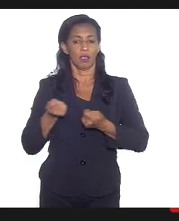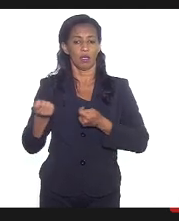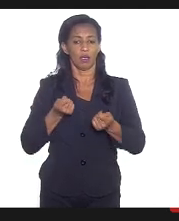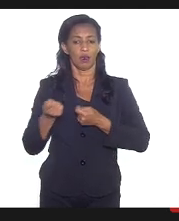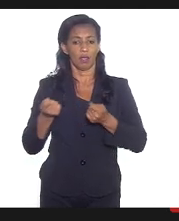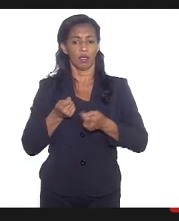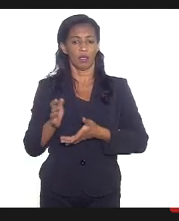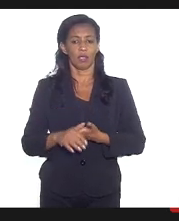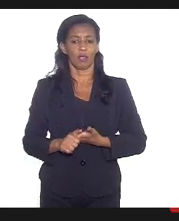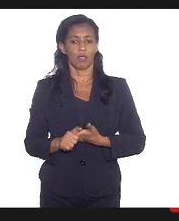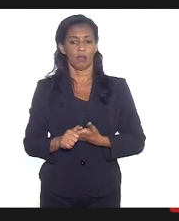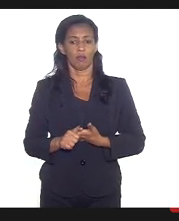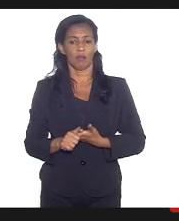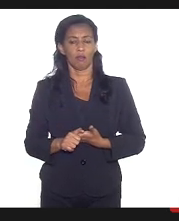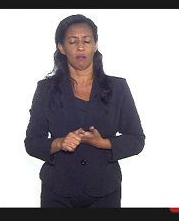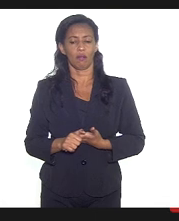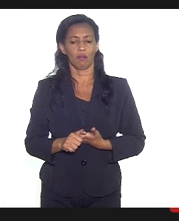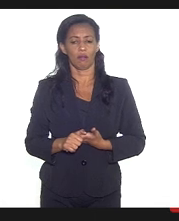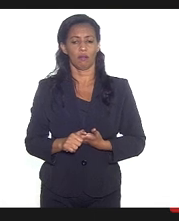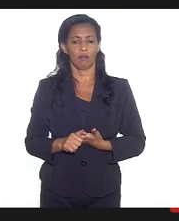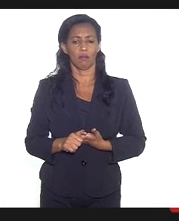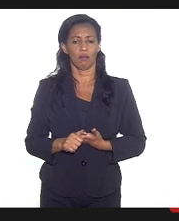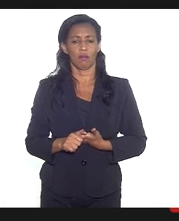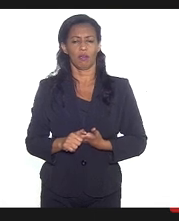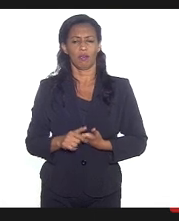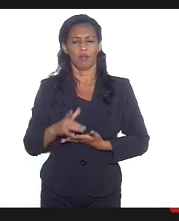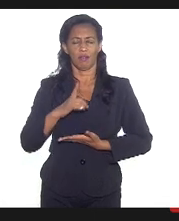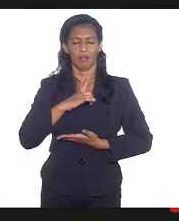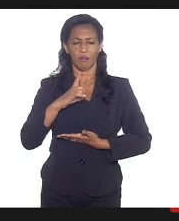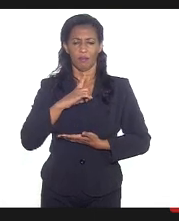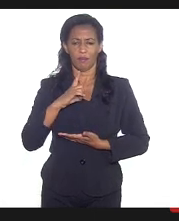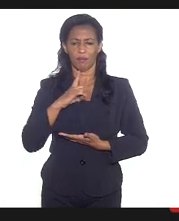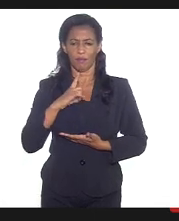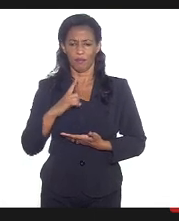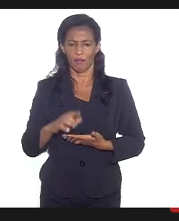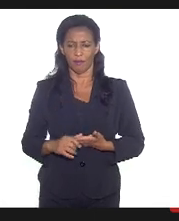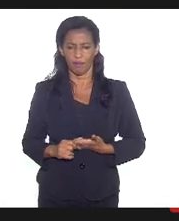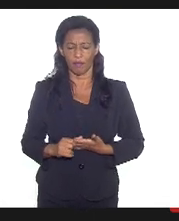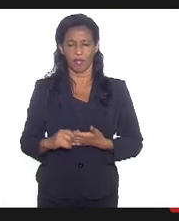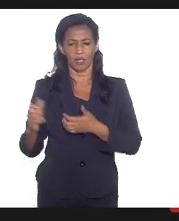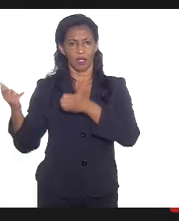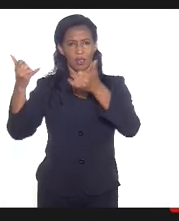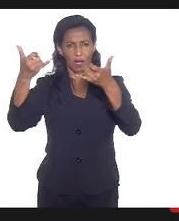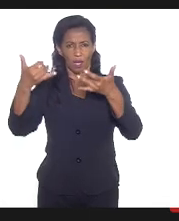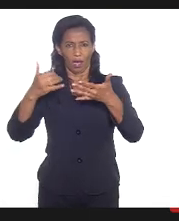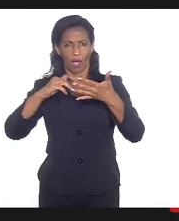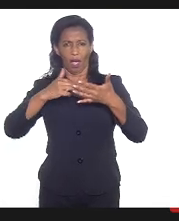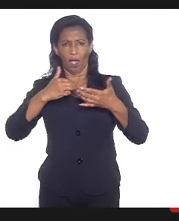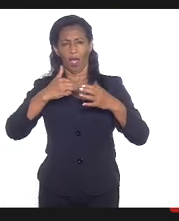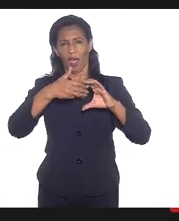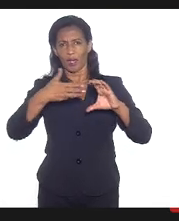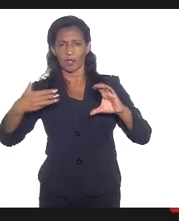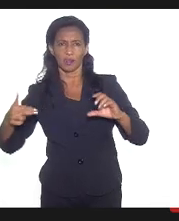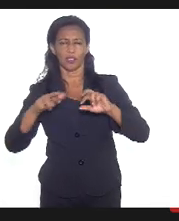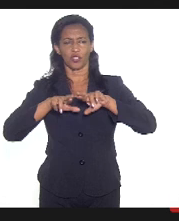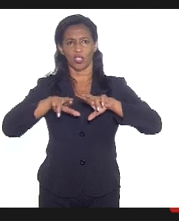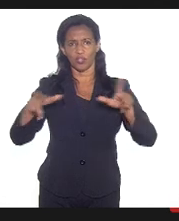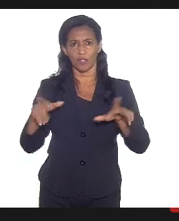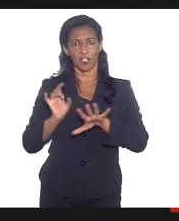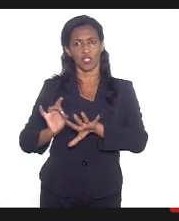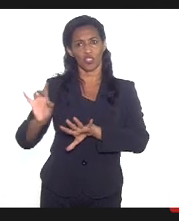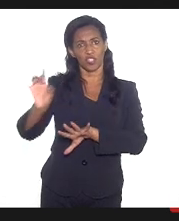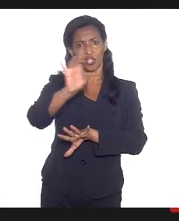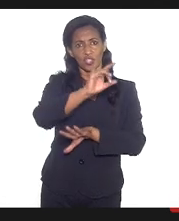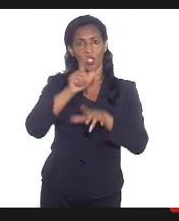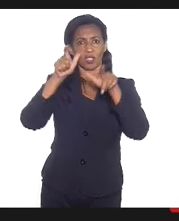passivo, equidade, para que não fossem celebrados acordos com características diferentes, e as características de cada região